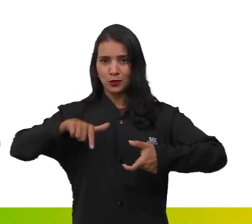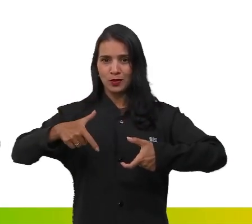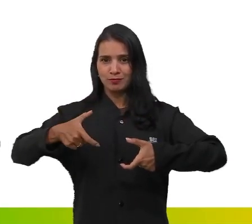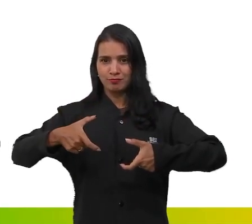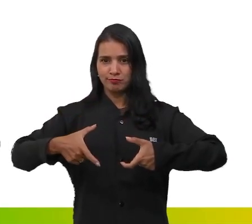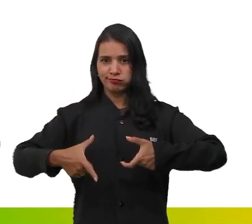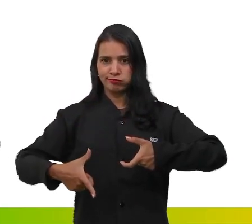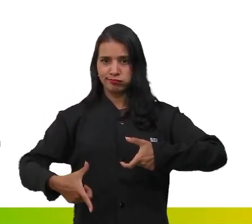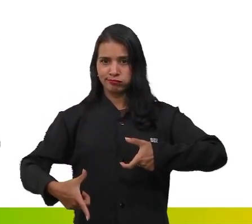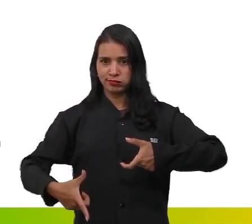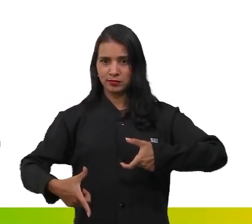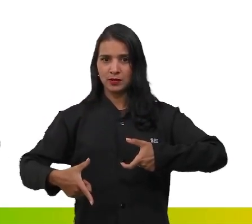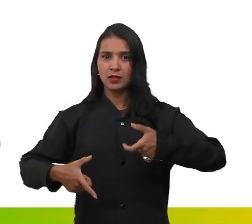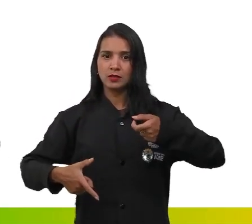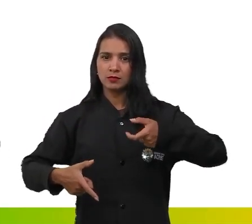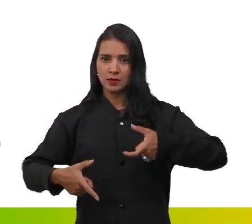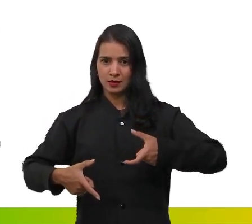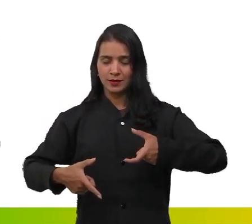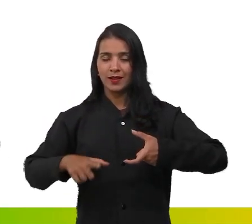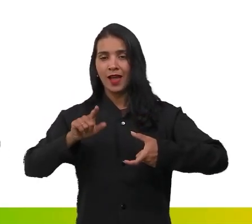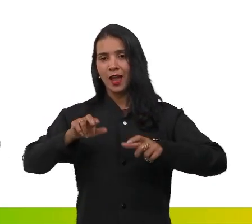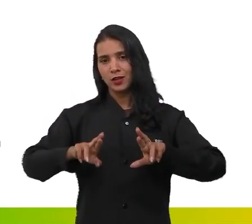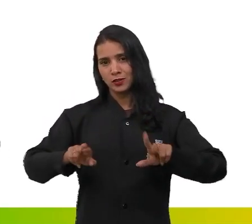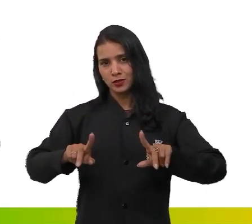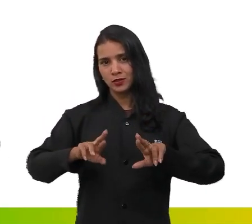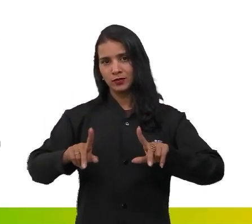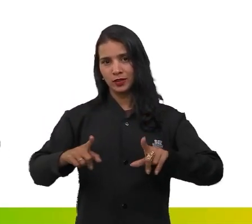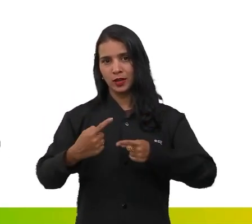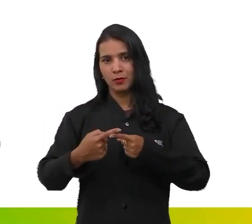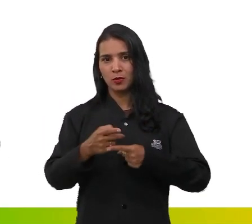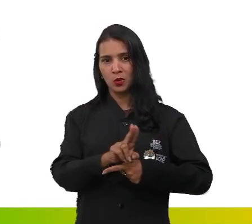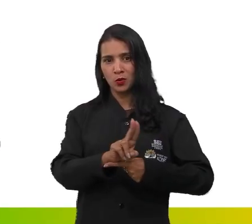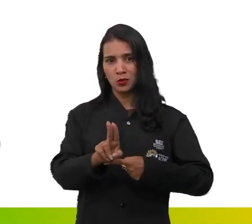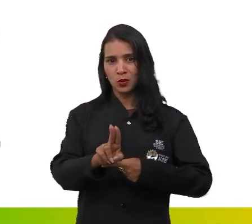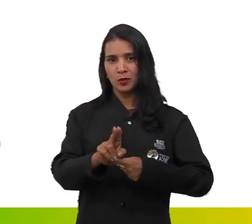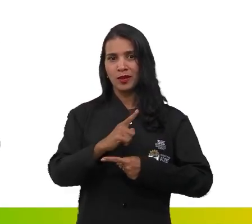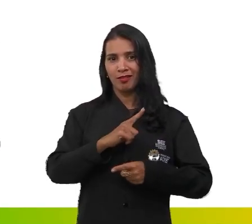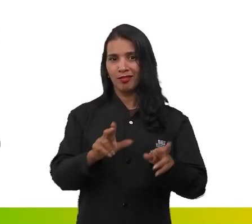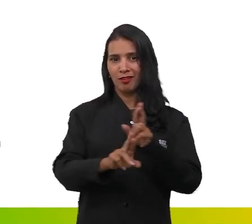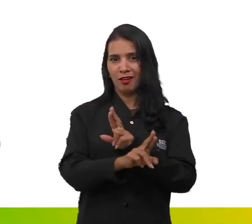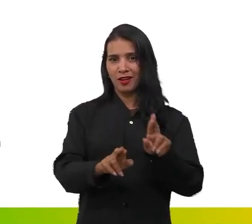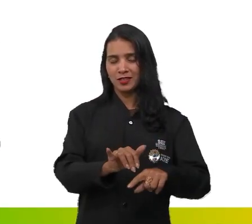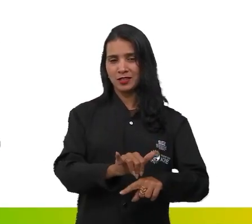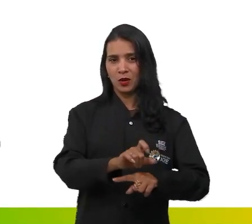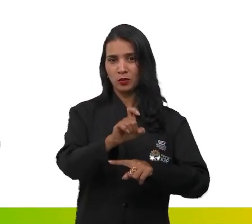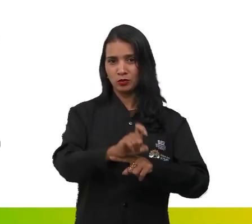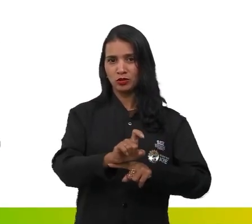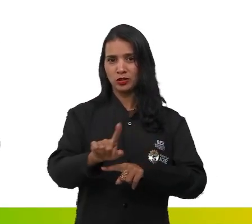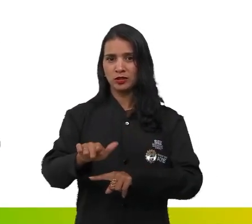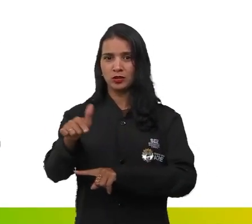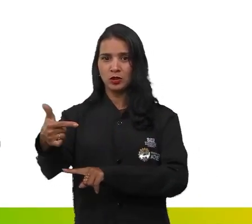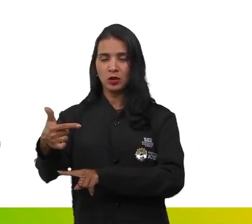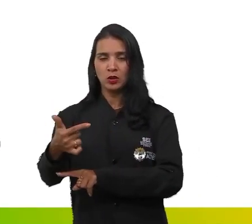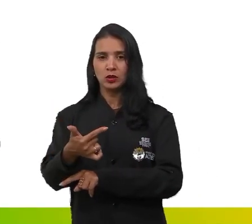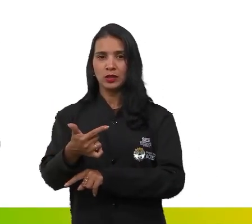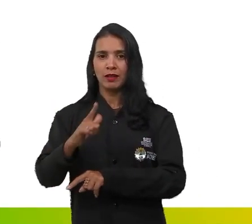não homóloga, né? Aqui é o X e aqui é o Y, né? Que é bem menor do que